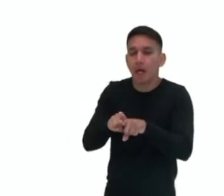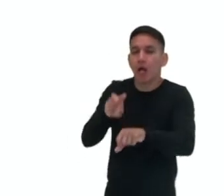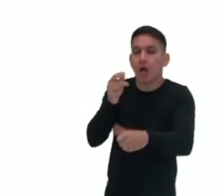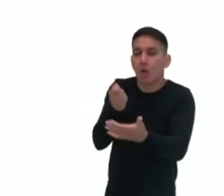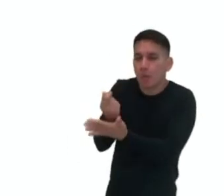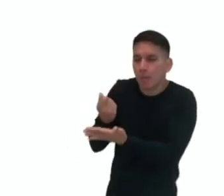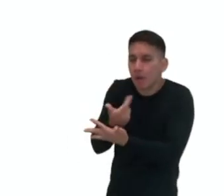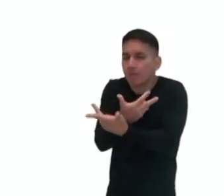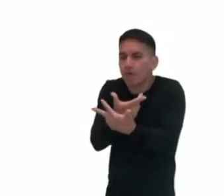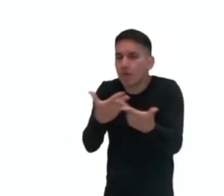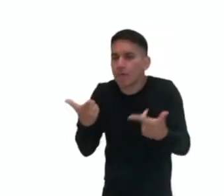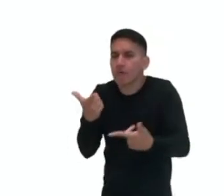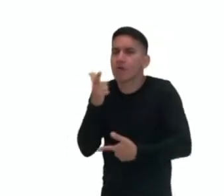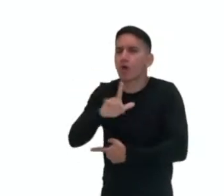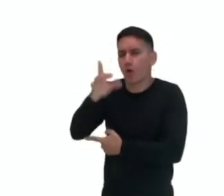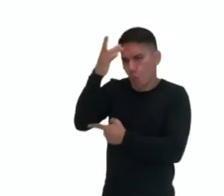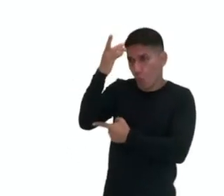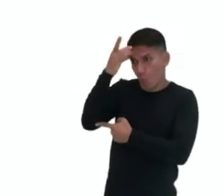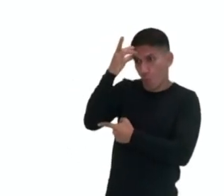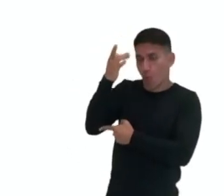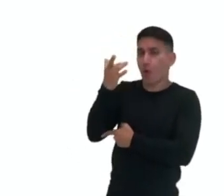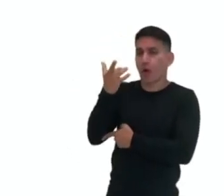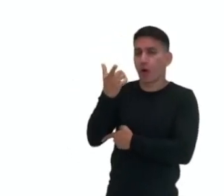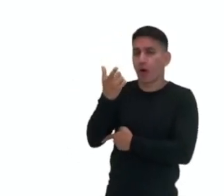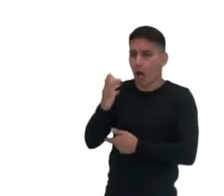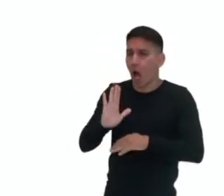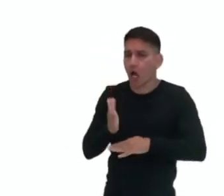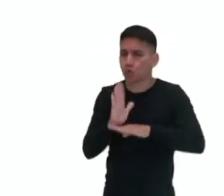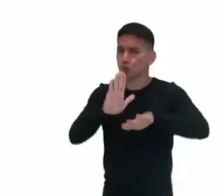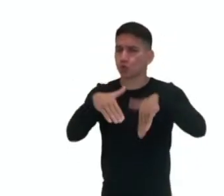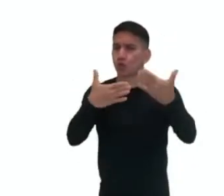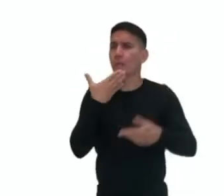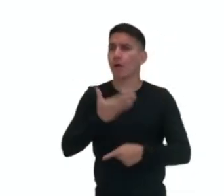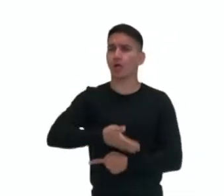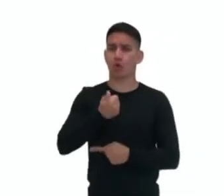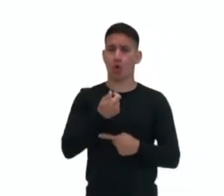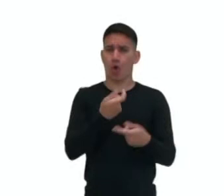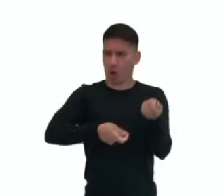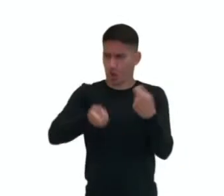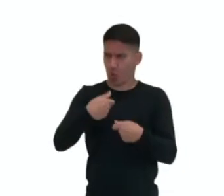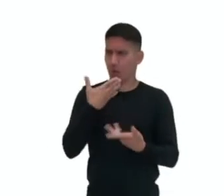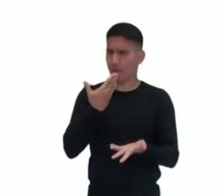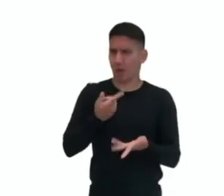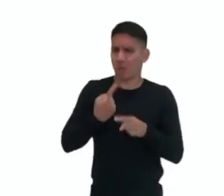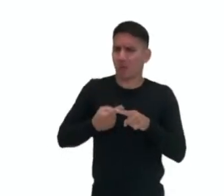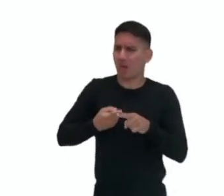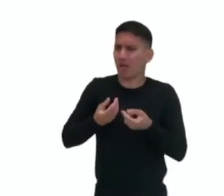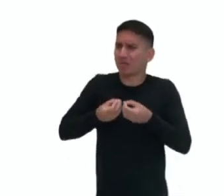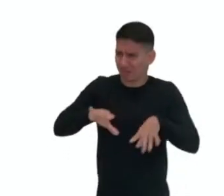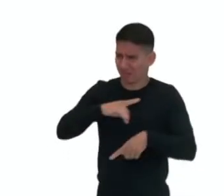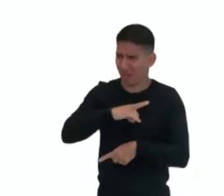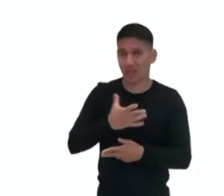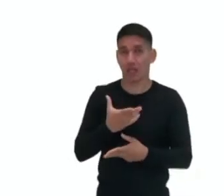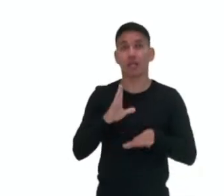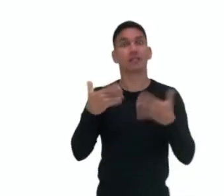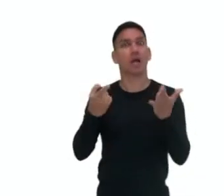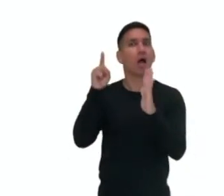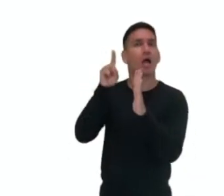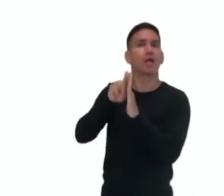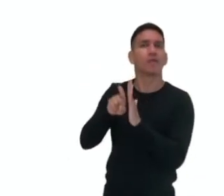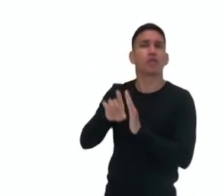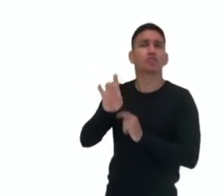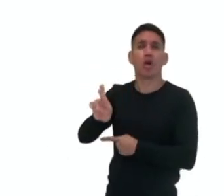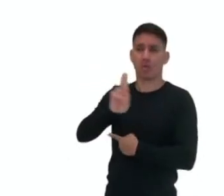à economia, que vive em crise. O que você acha? Então, a entrevista poderia se limitar a responder apenas o quê?